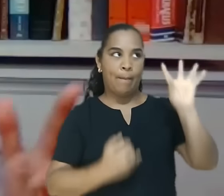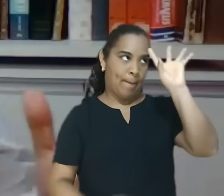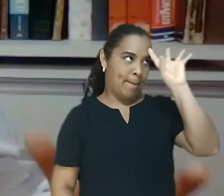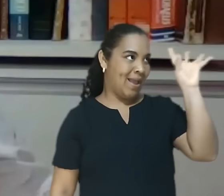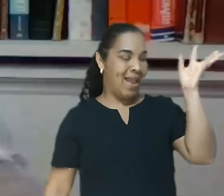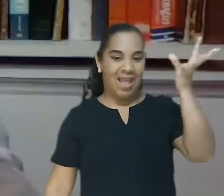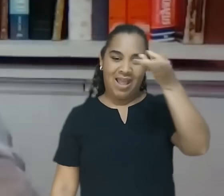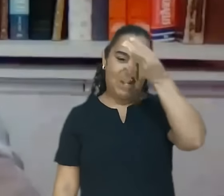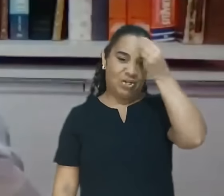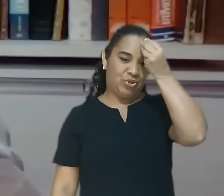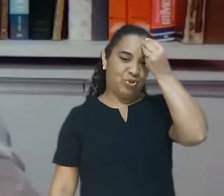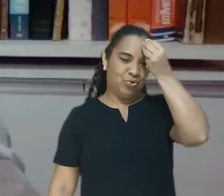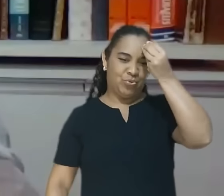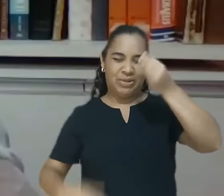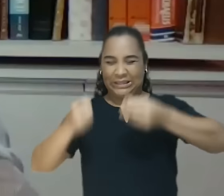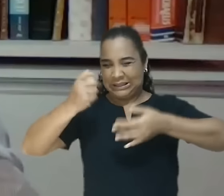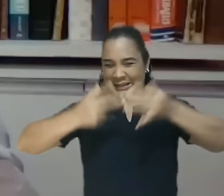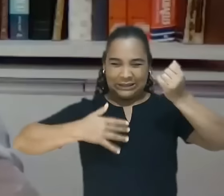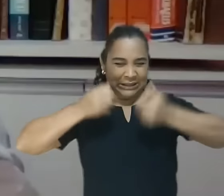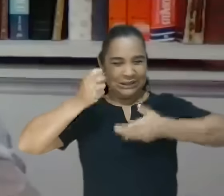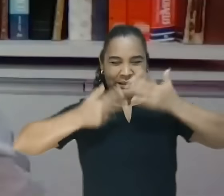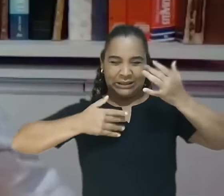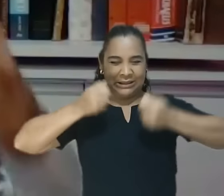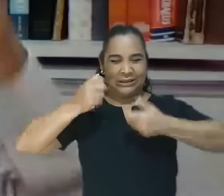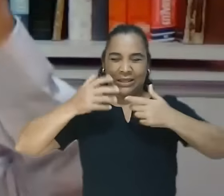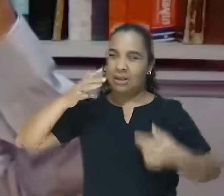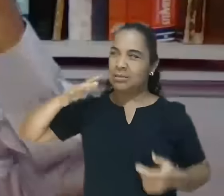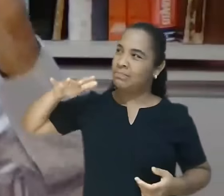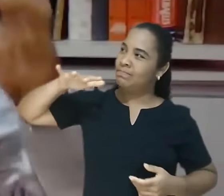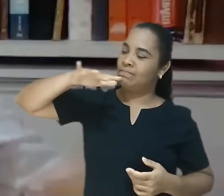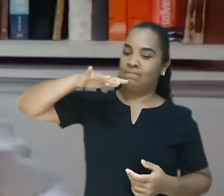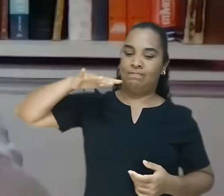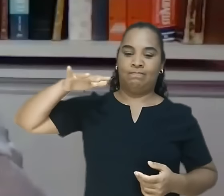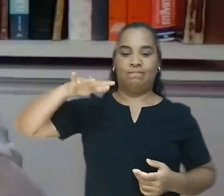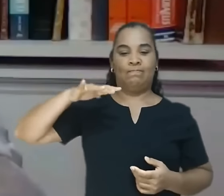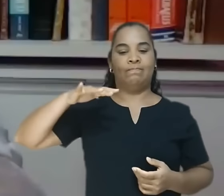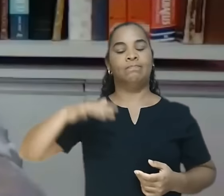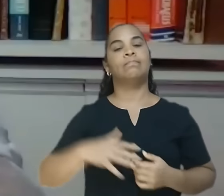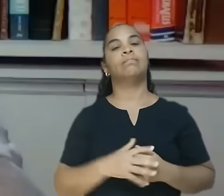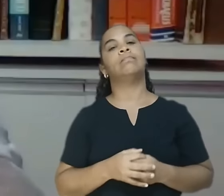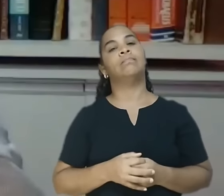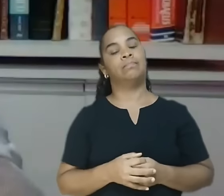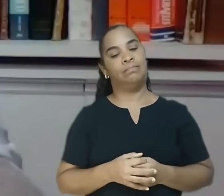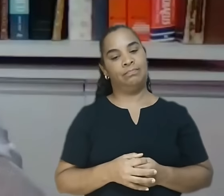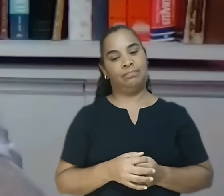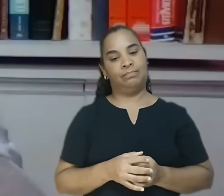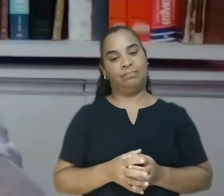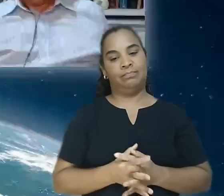evangelho espiritual E tem como símbolo Uma águia Porque é a ave Que voa Mais alto